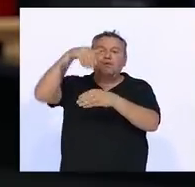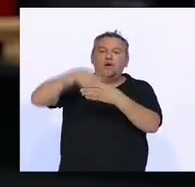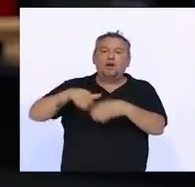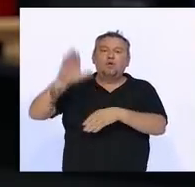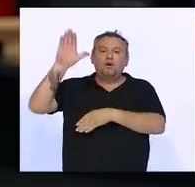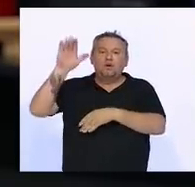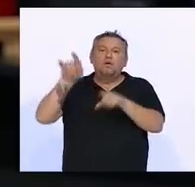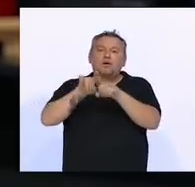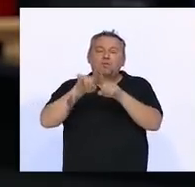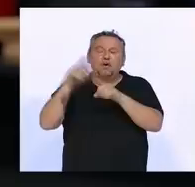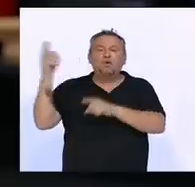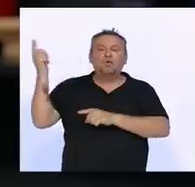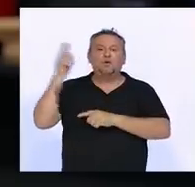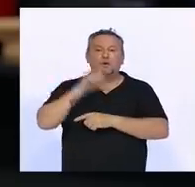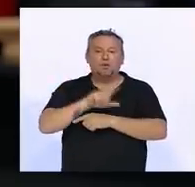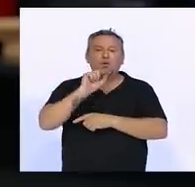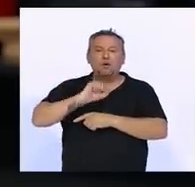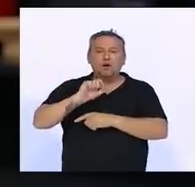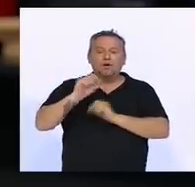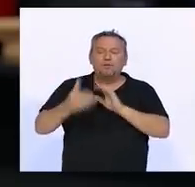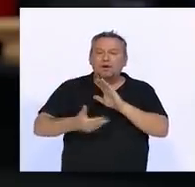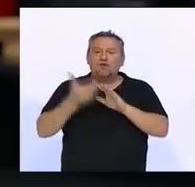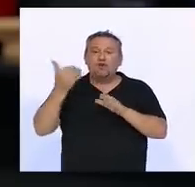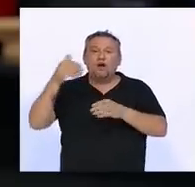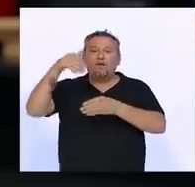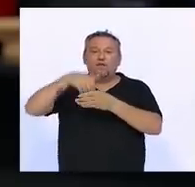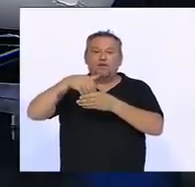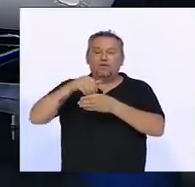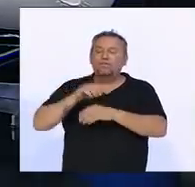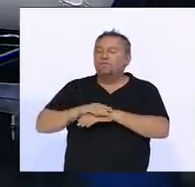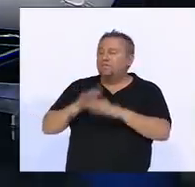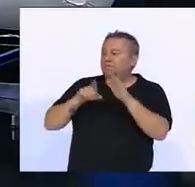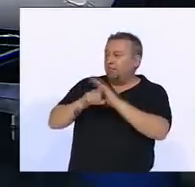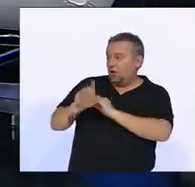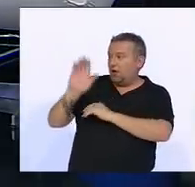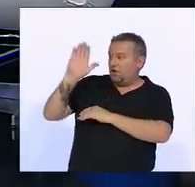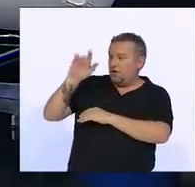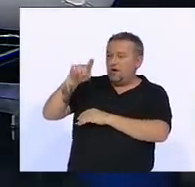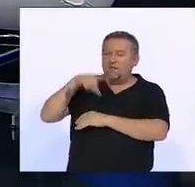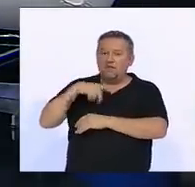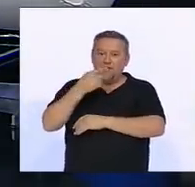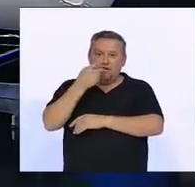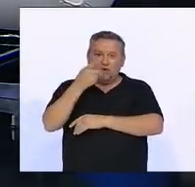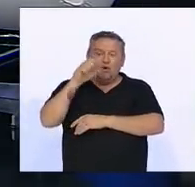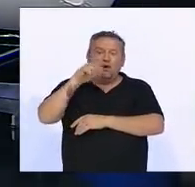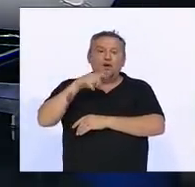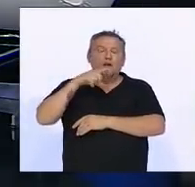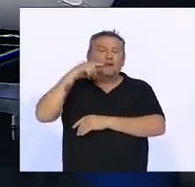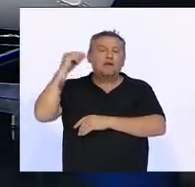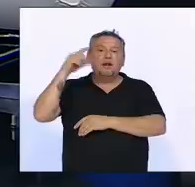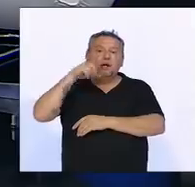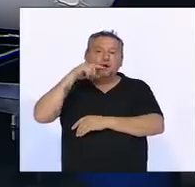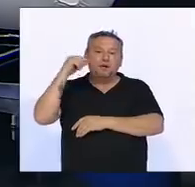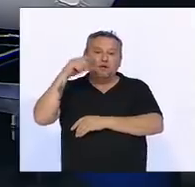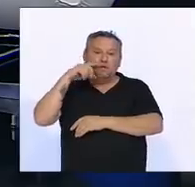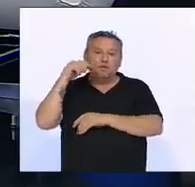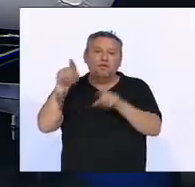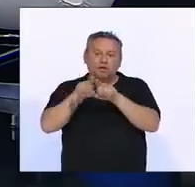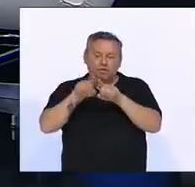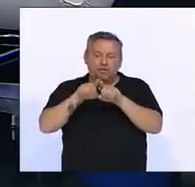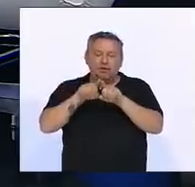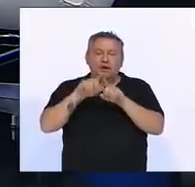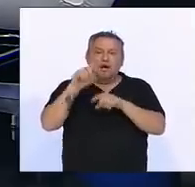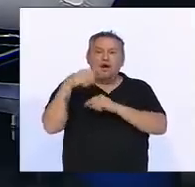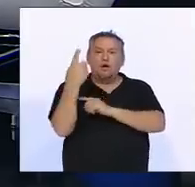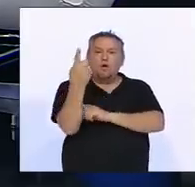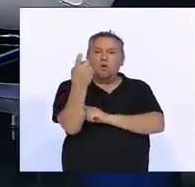e os pesquisadores que tirou voto. Candidata, a senhora tem dito que Ciro Gomes, cabeça da sua chapa, é